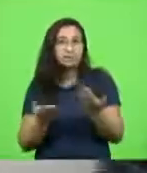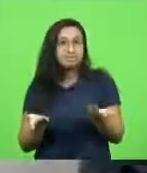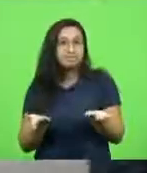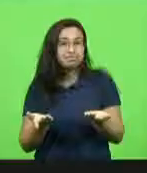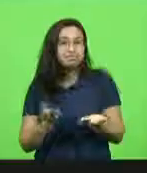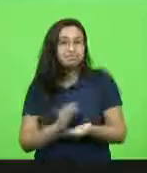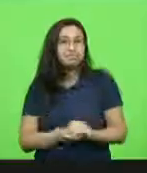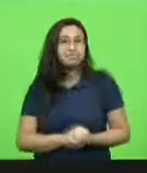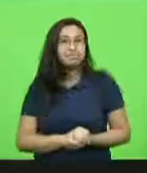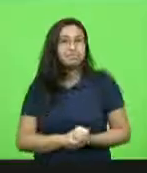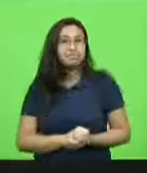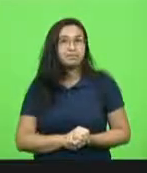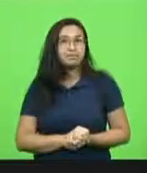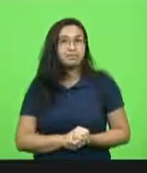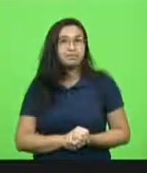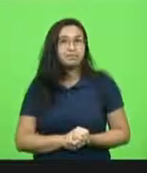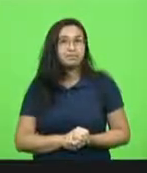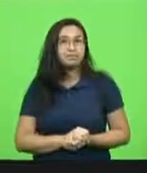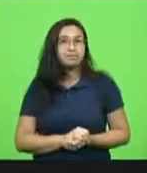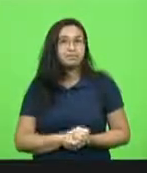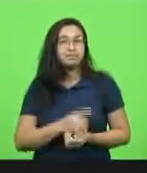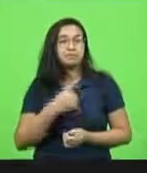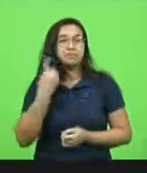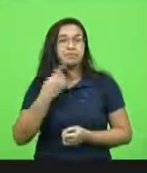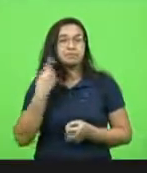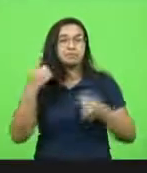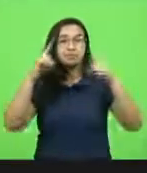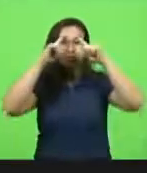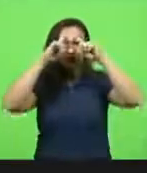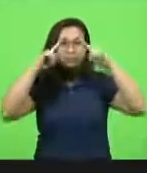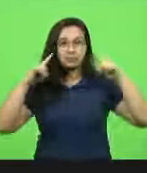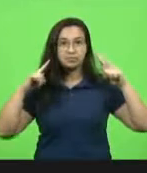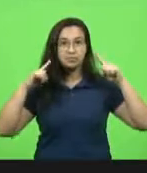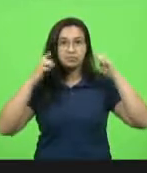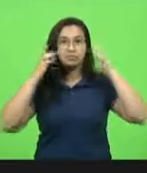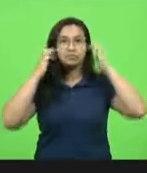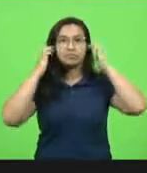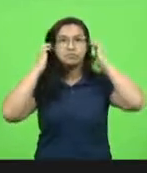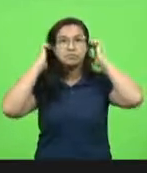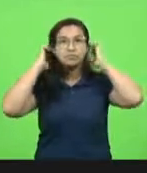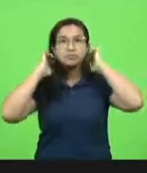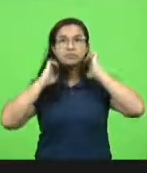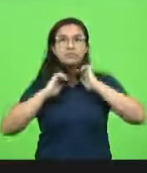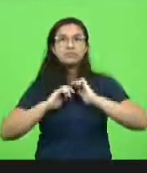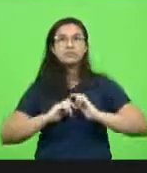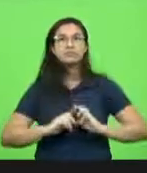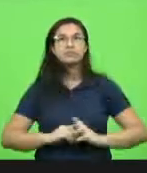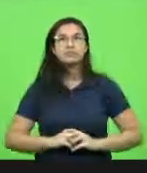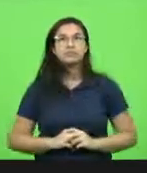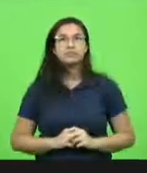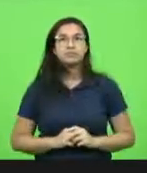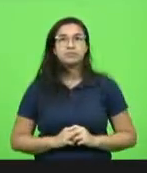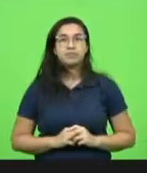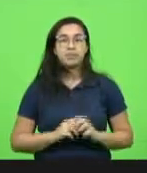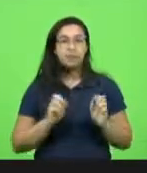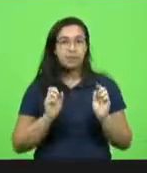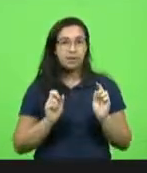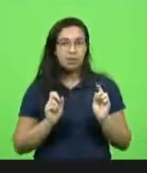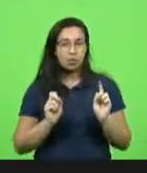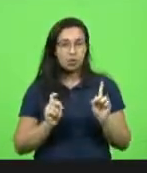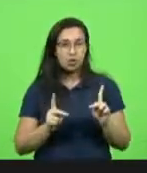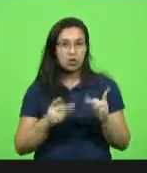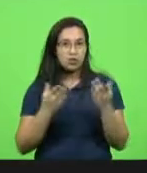Maurício uma parte de tantos Aretha fala deputados aritamar Maurício muito boa só fala só